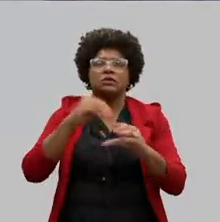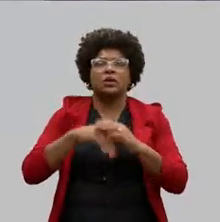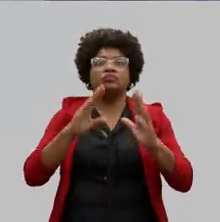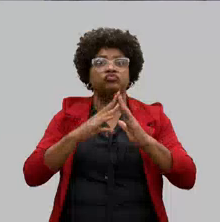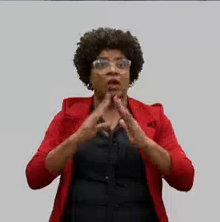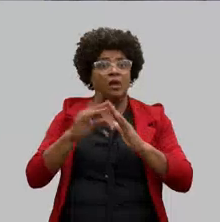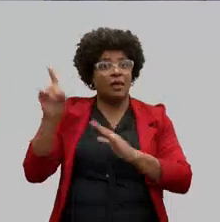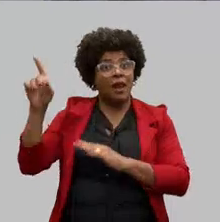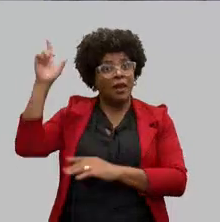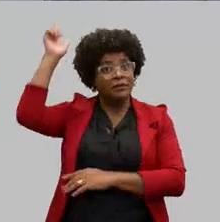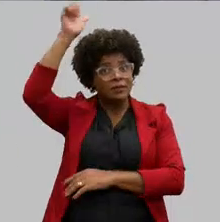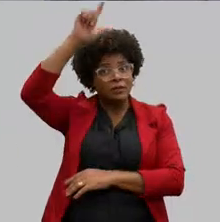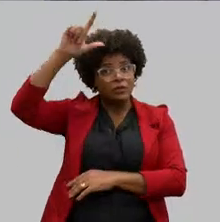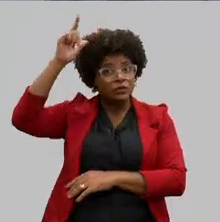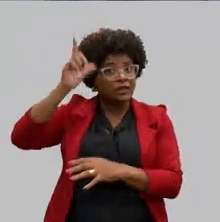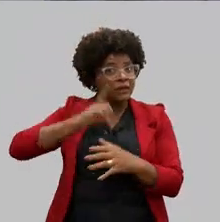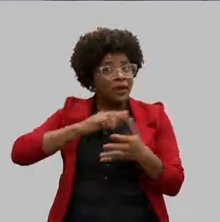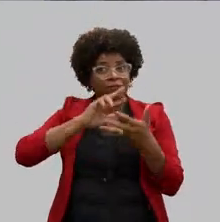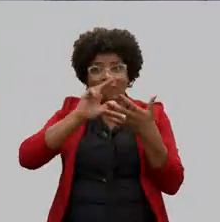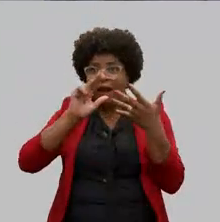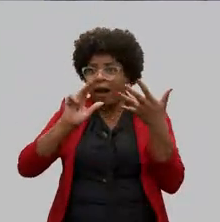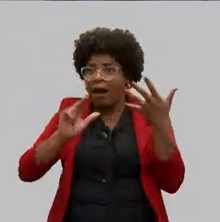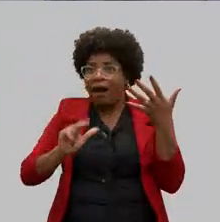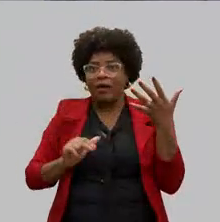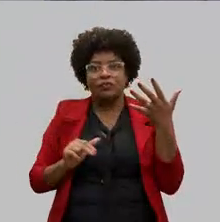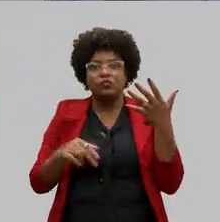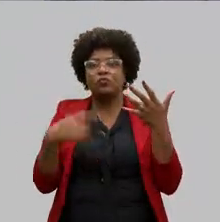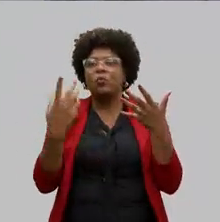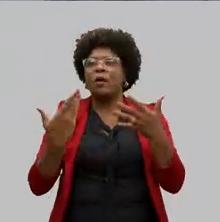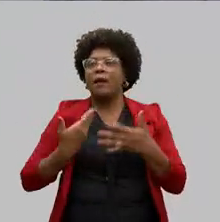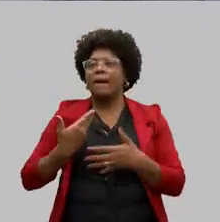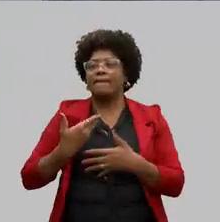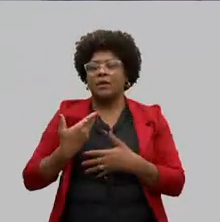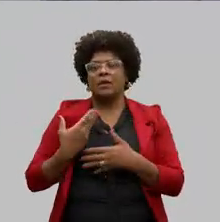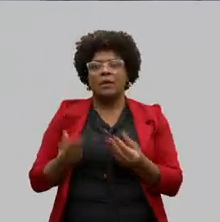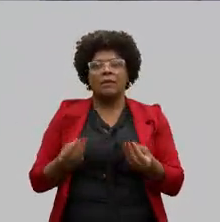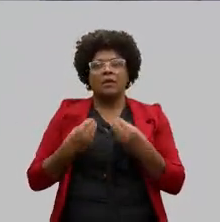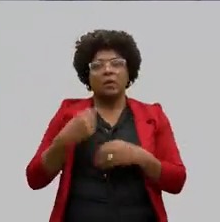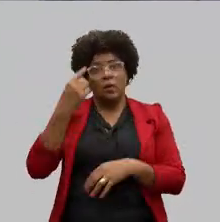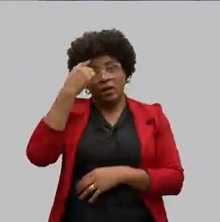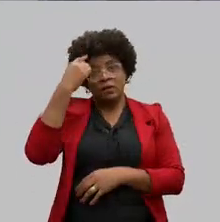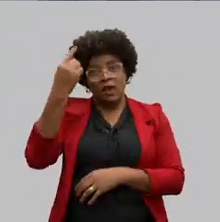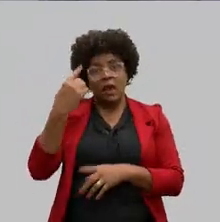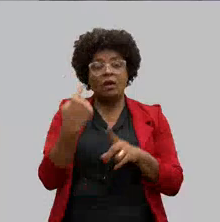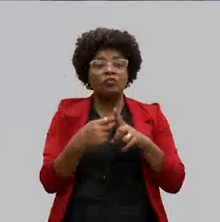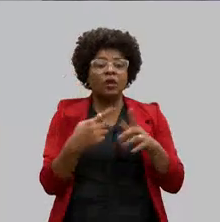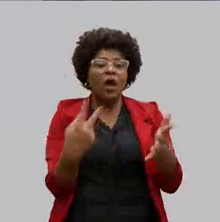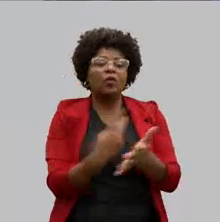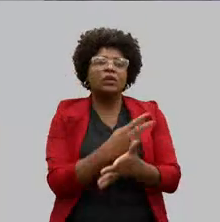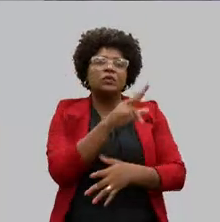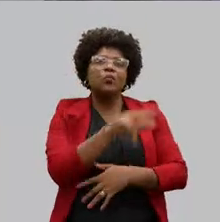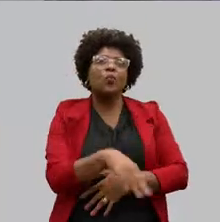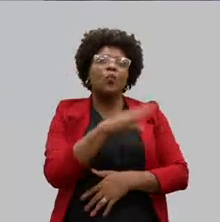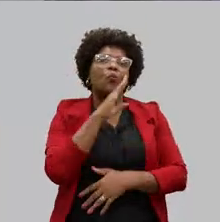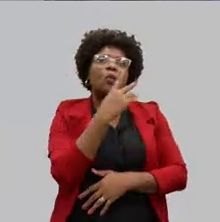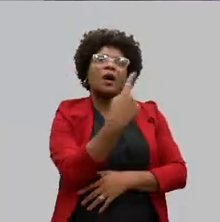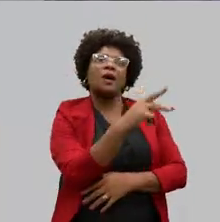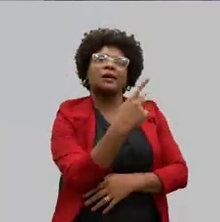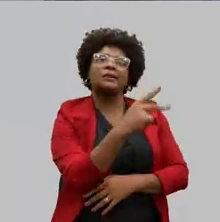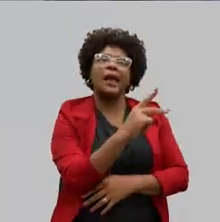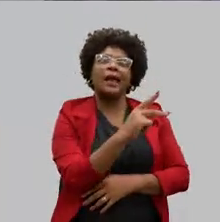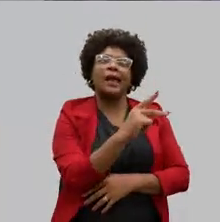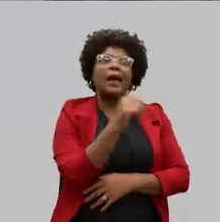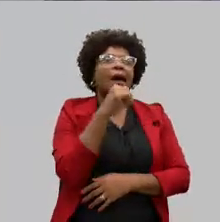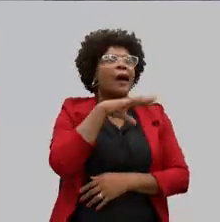casos inclusive uma amiga minha que me deu ideia que tava passando por um problema desse com a mãe que que ela ia saía na roupa comprar um